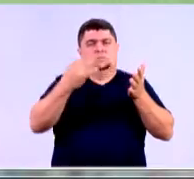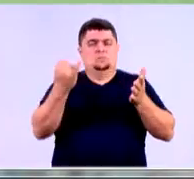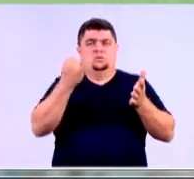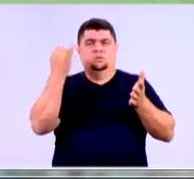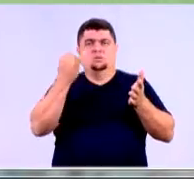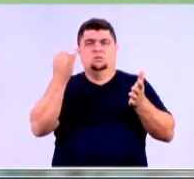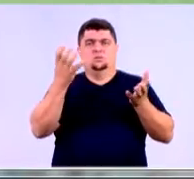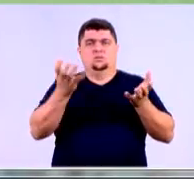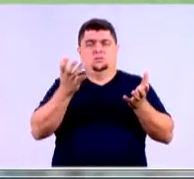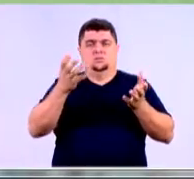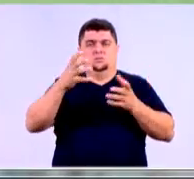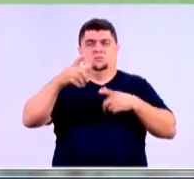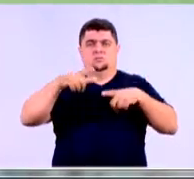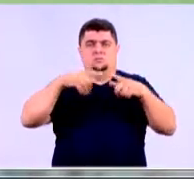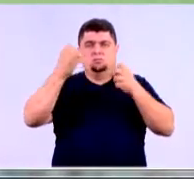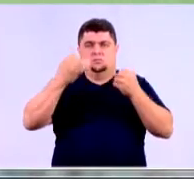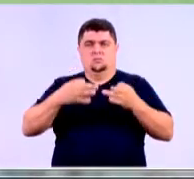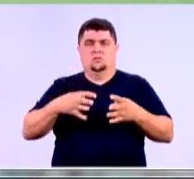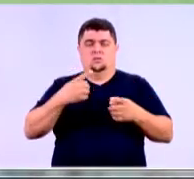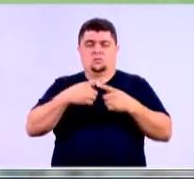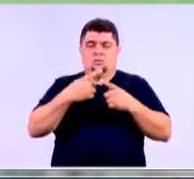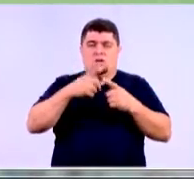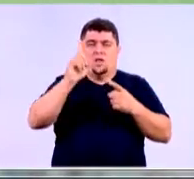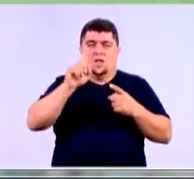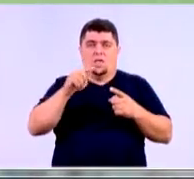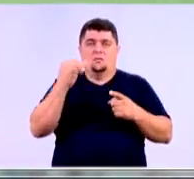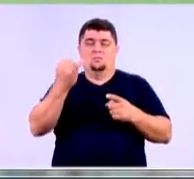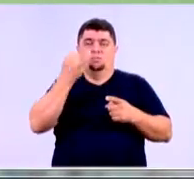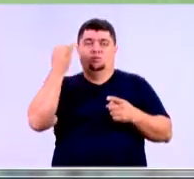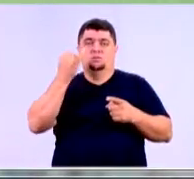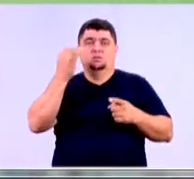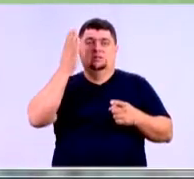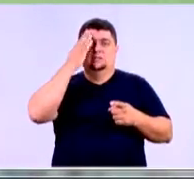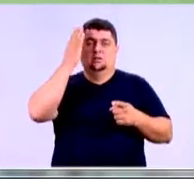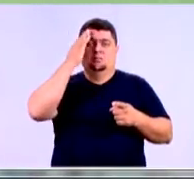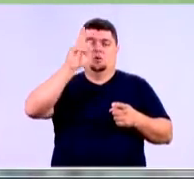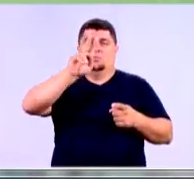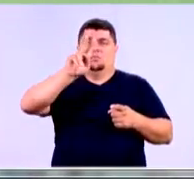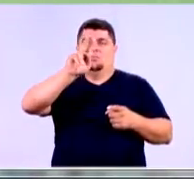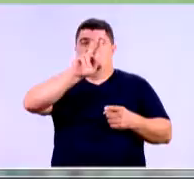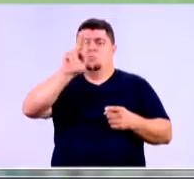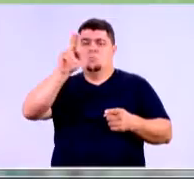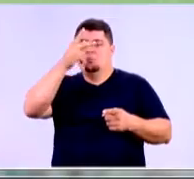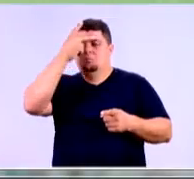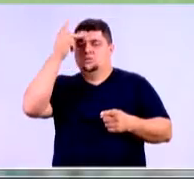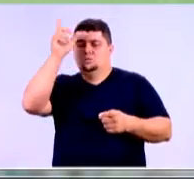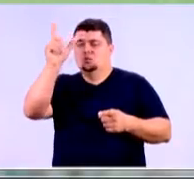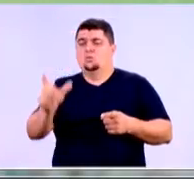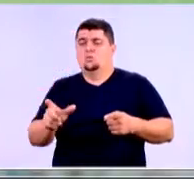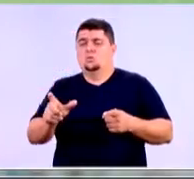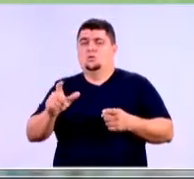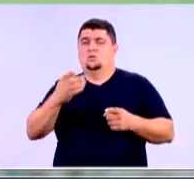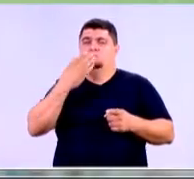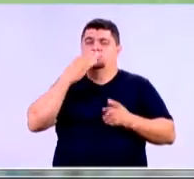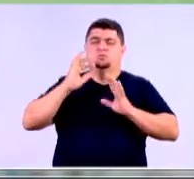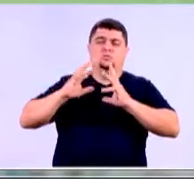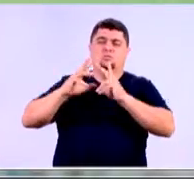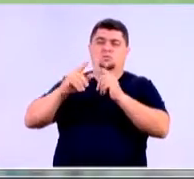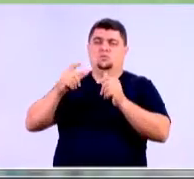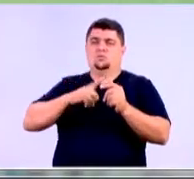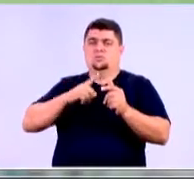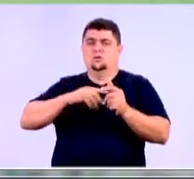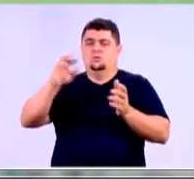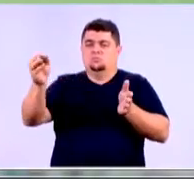queria trabalhar hoje, que é um instrumento que você deve utilizar para levantar os dados cadastrais dos seus clientes. Nela, são